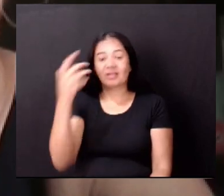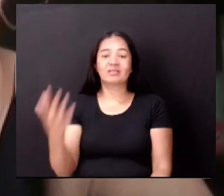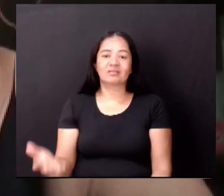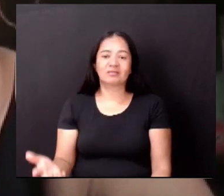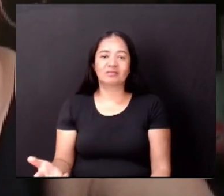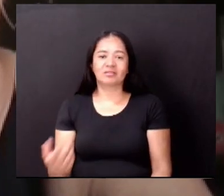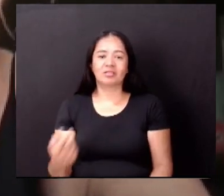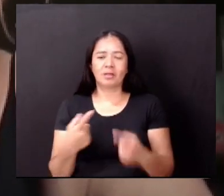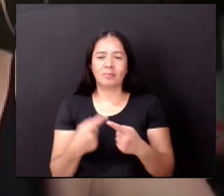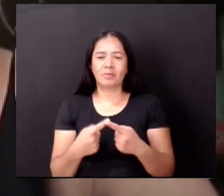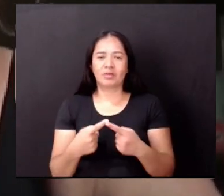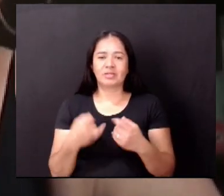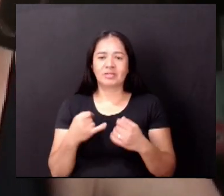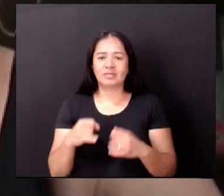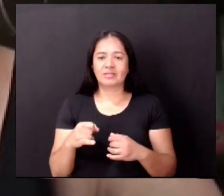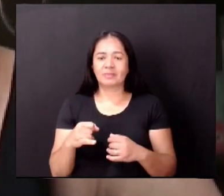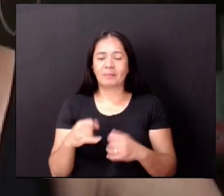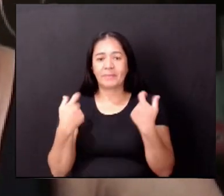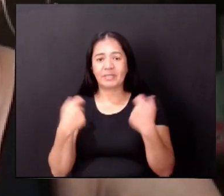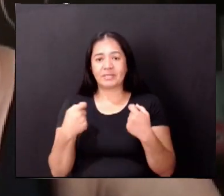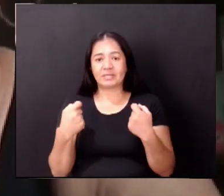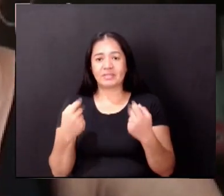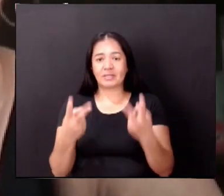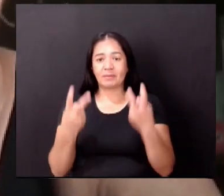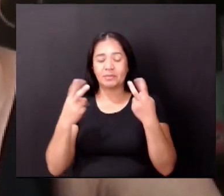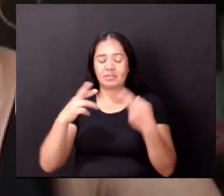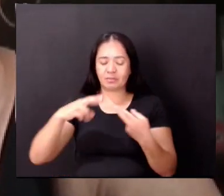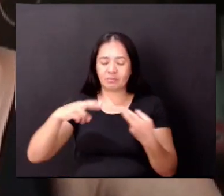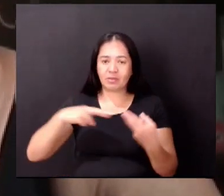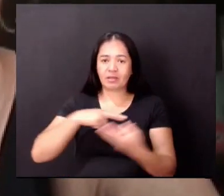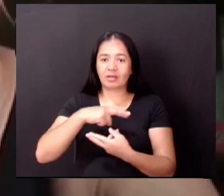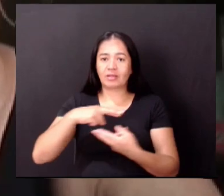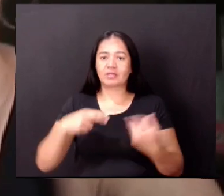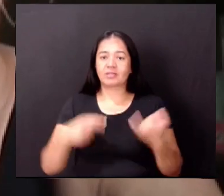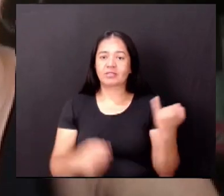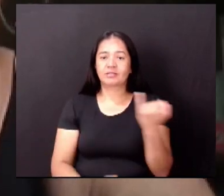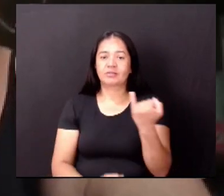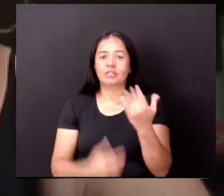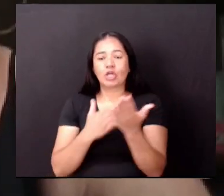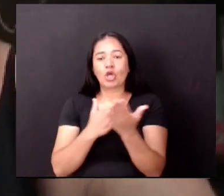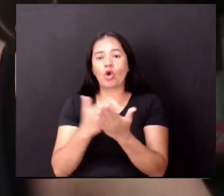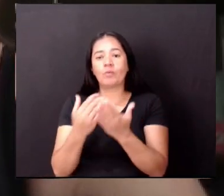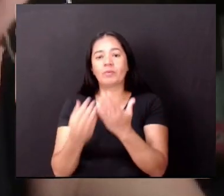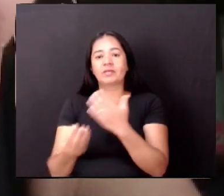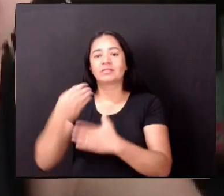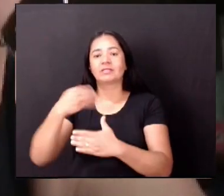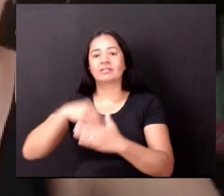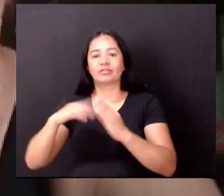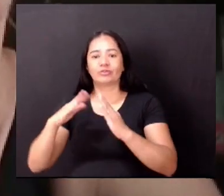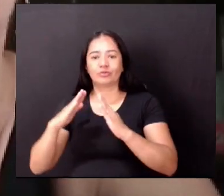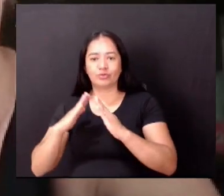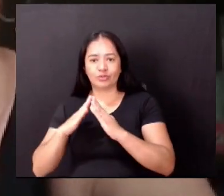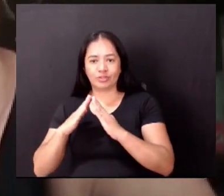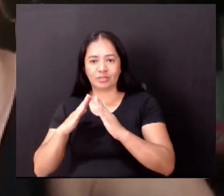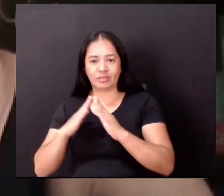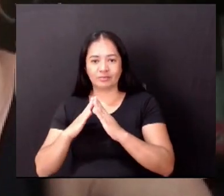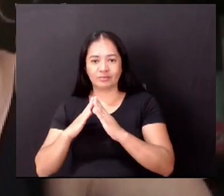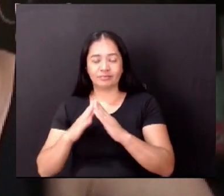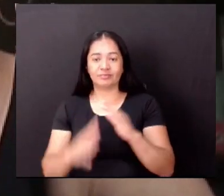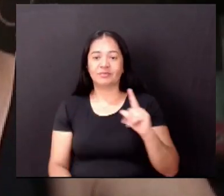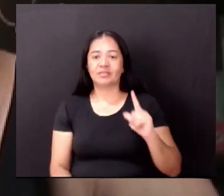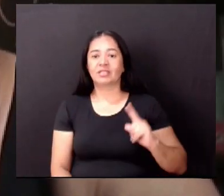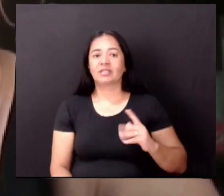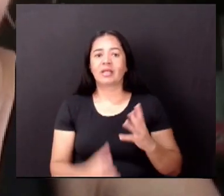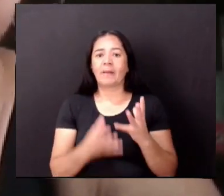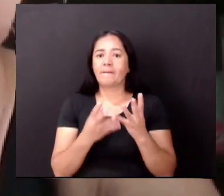uma tomada de consciência de que se enxergue que a reciclagem é muito importante, que ela começa dentro das nossas